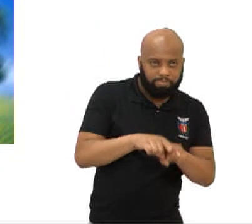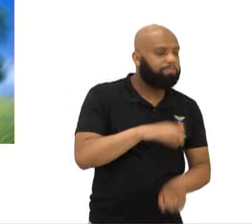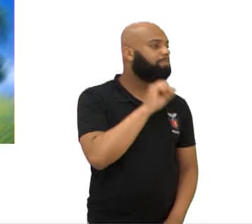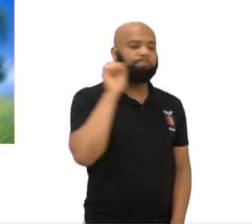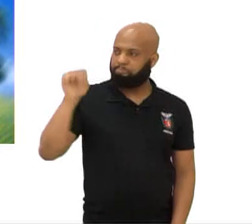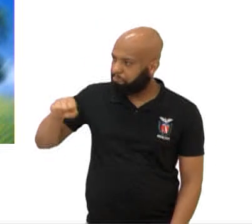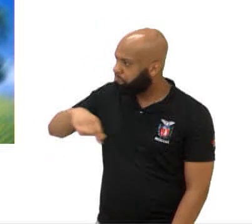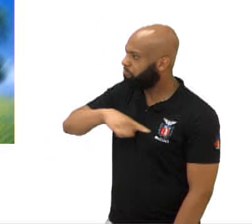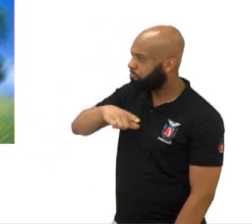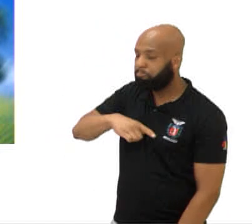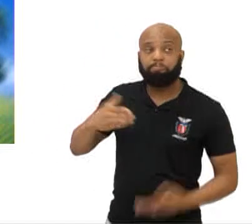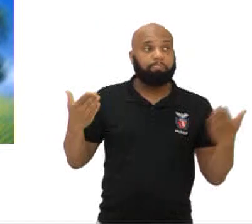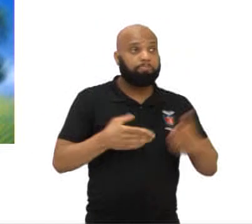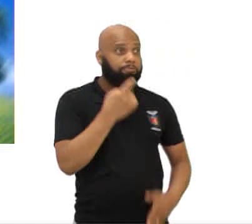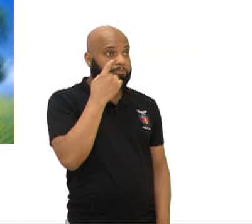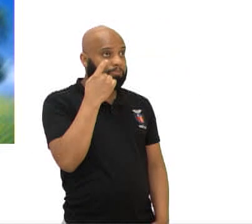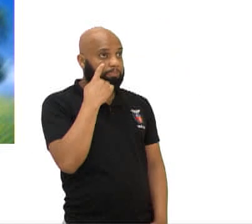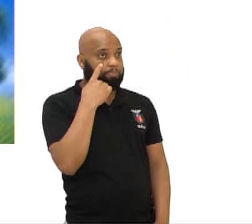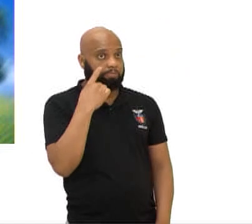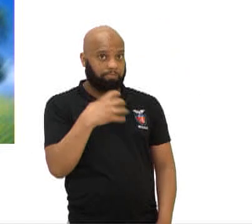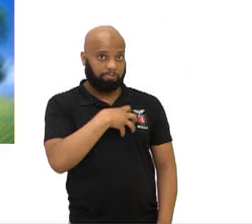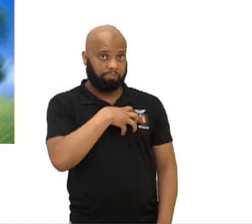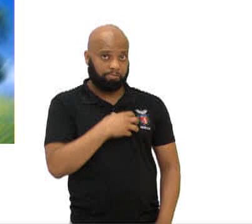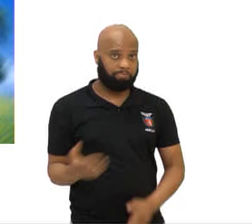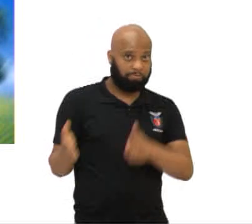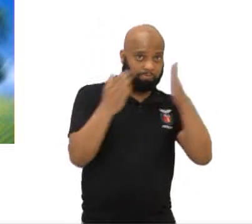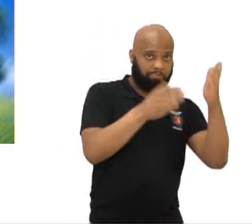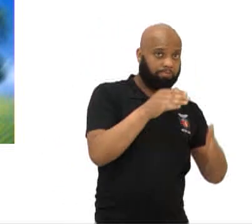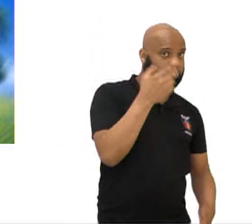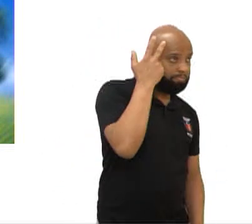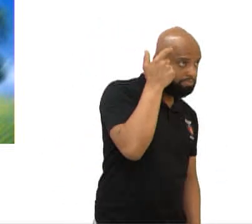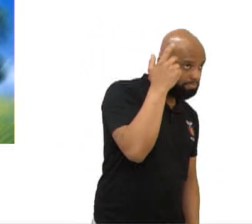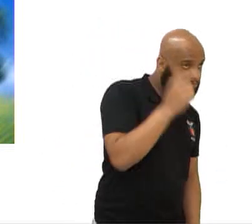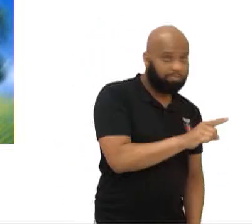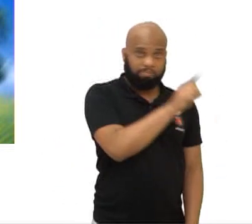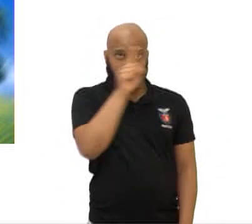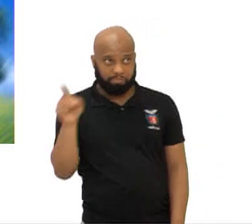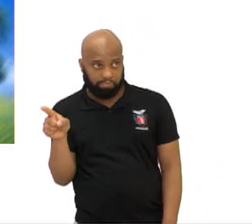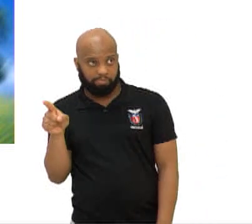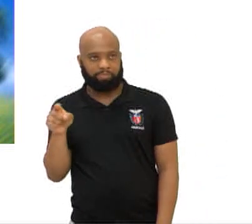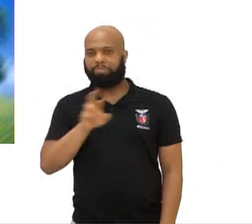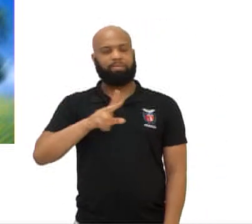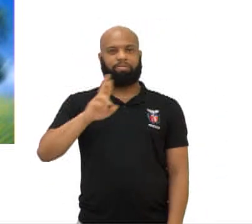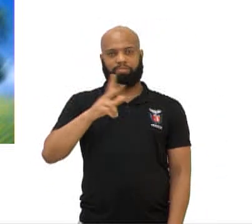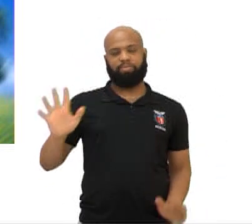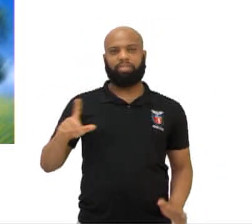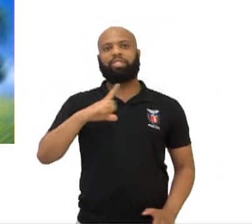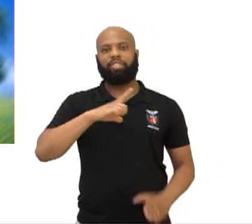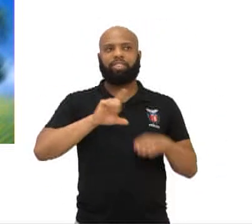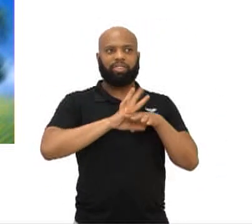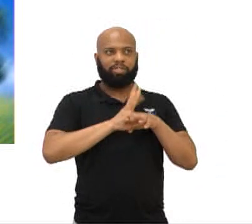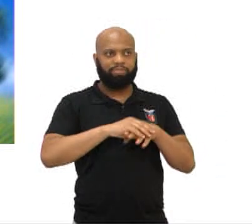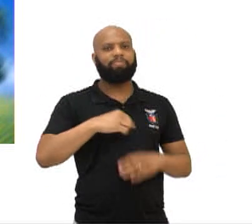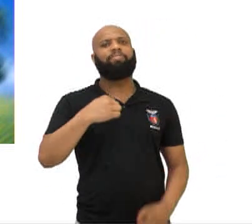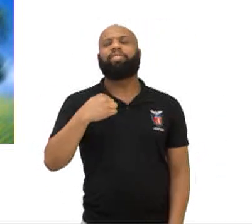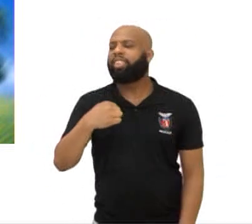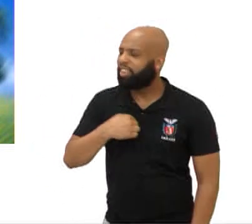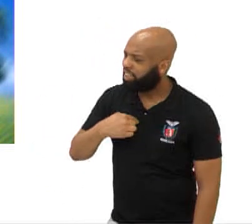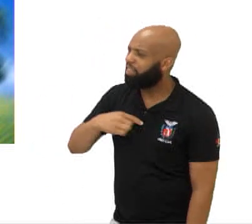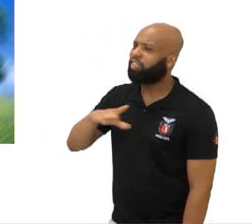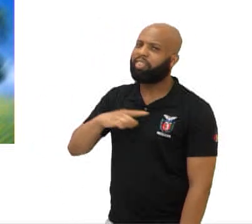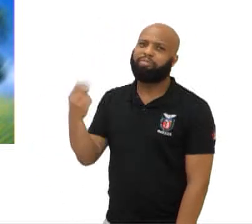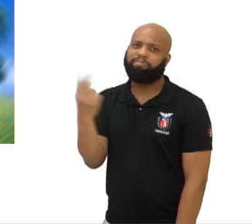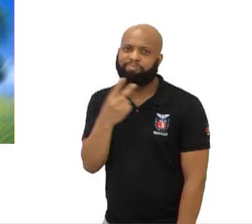conceito de uma visão normal e aqui com astigmatismo. O senhor tem, né, astigmatismo? Tenho tanto astigmatismo